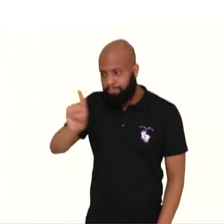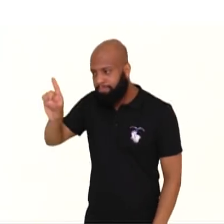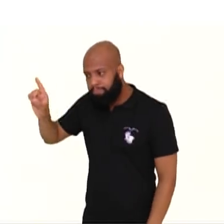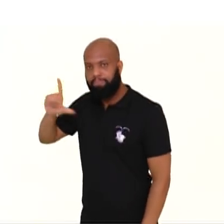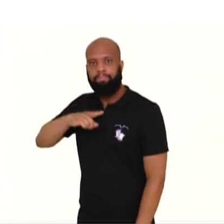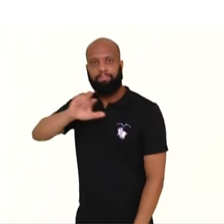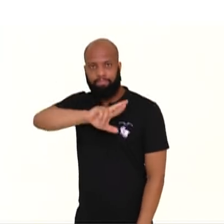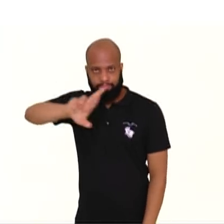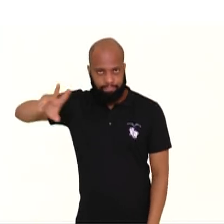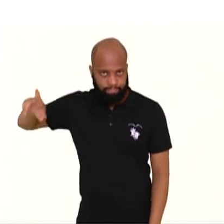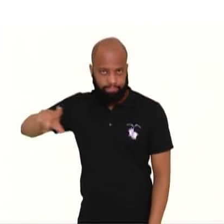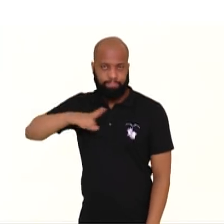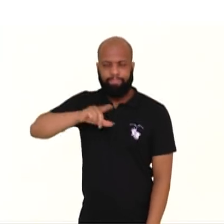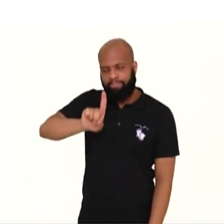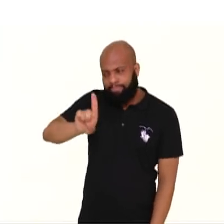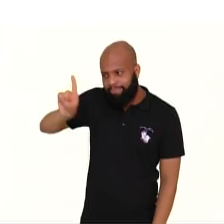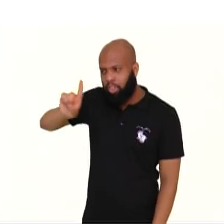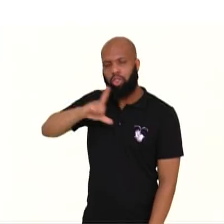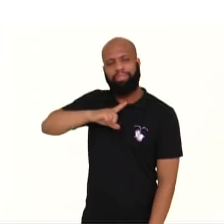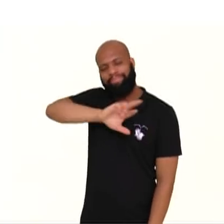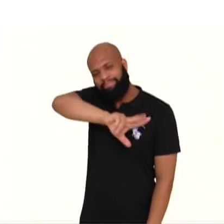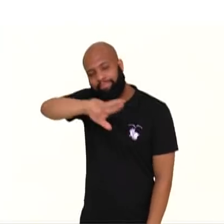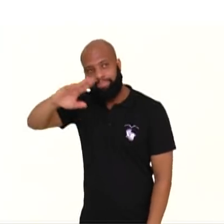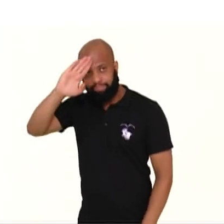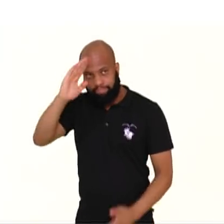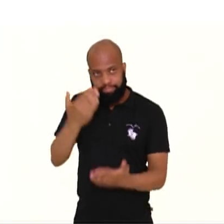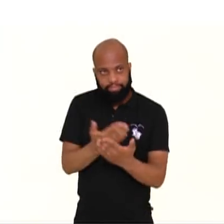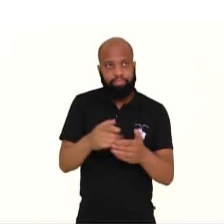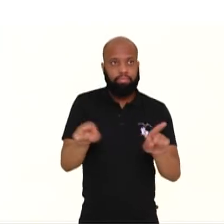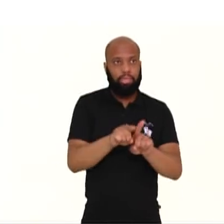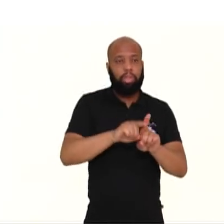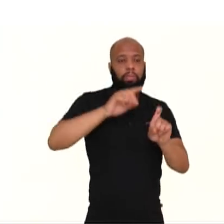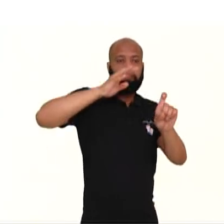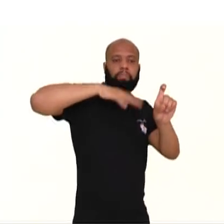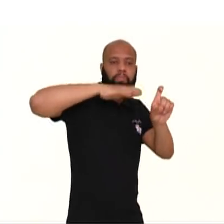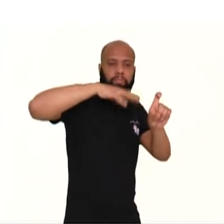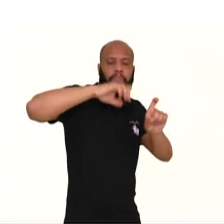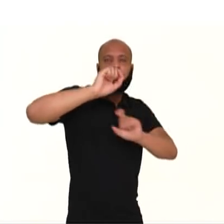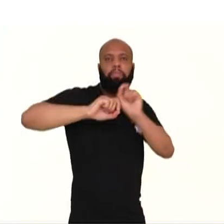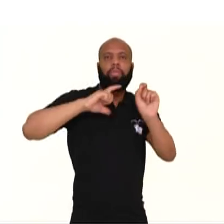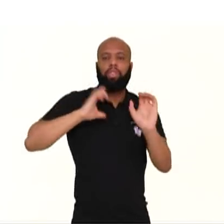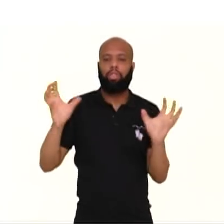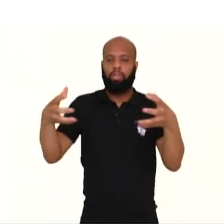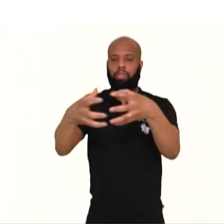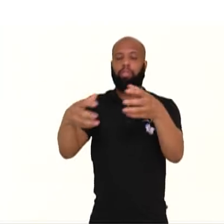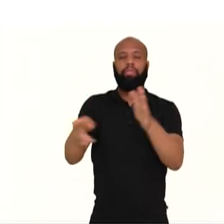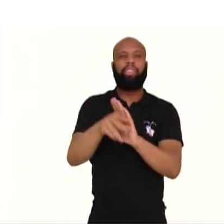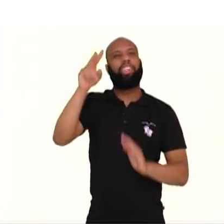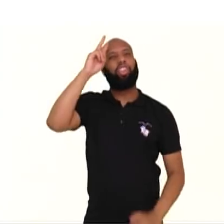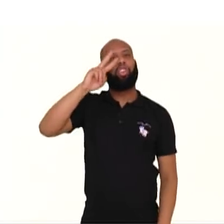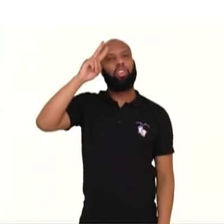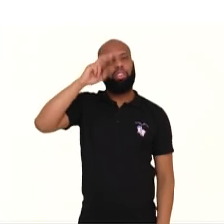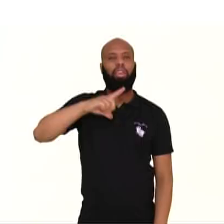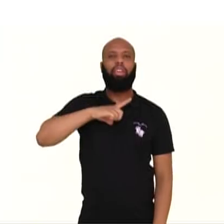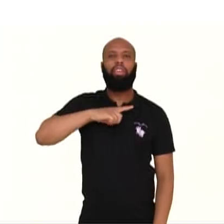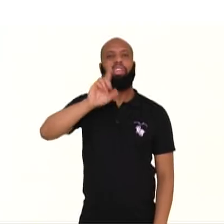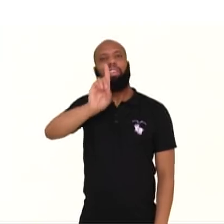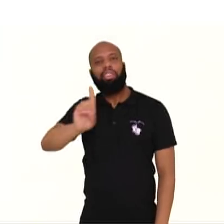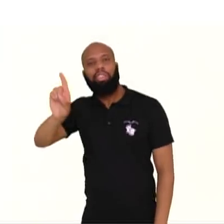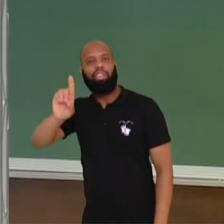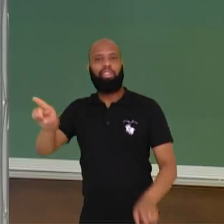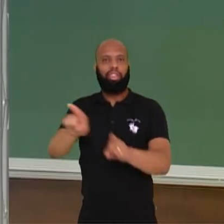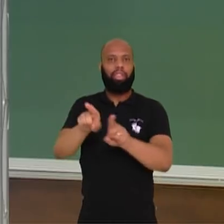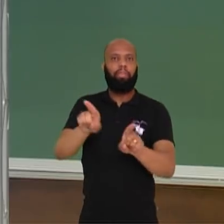deuses, polis, né? Em muitos deuses. E a mitologia é o conjunto das histórias, dos